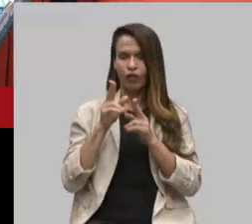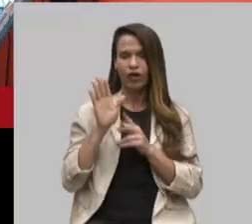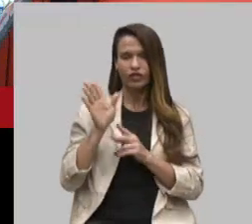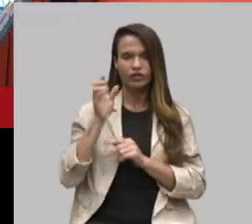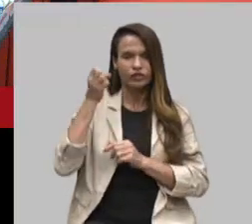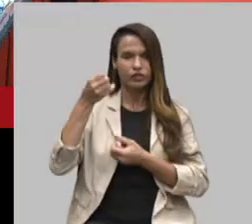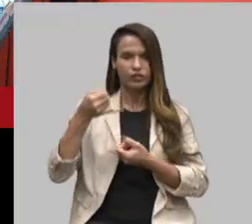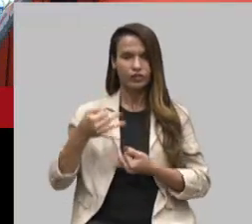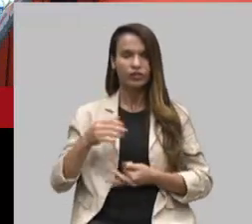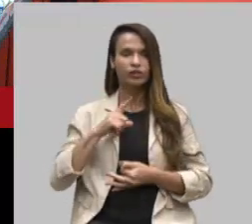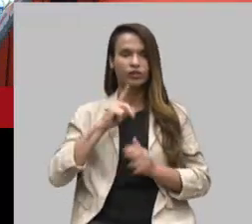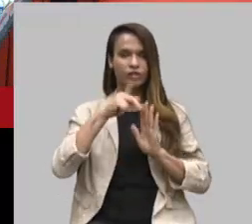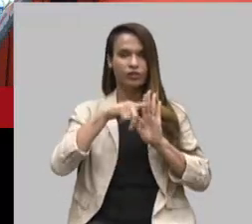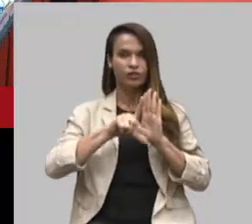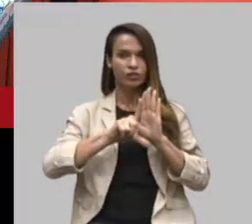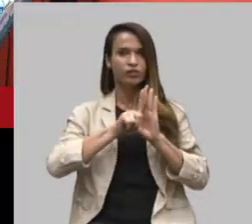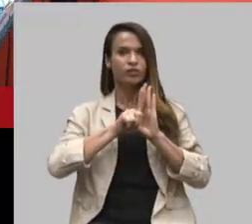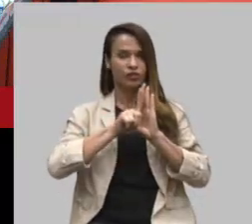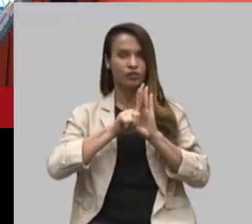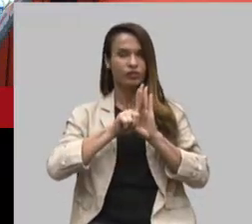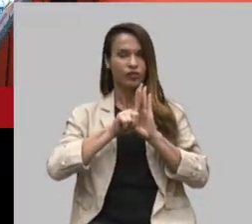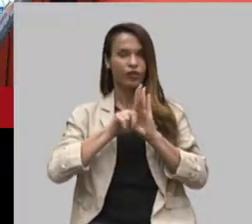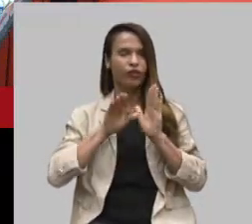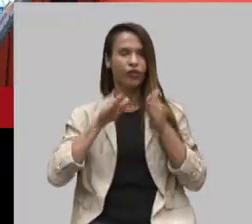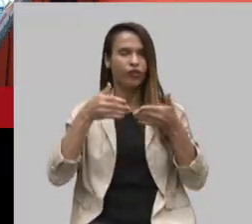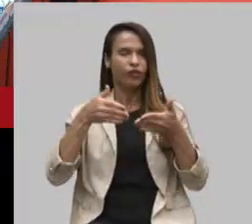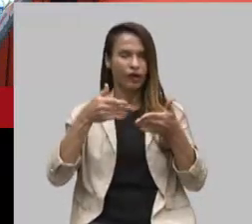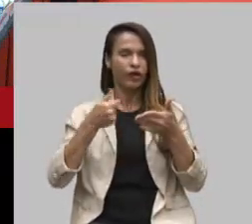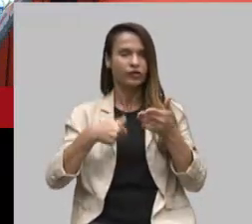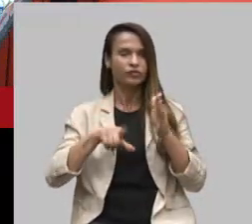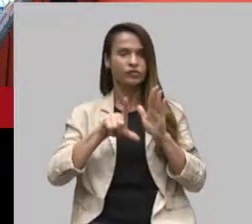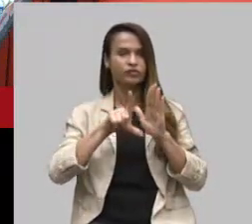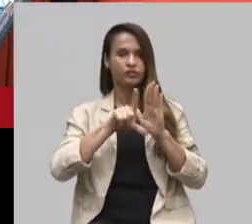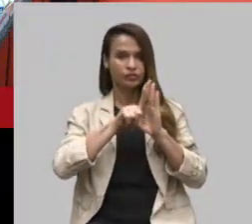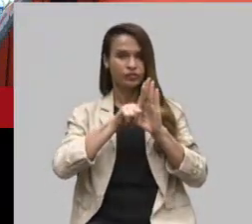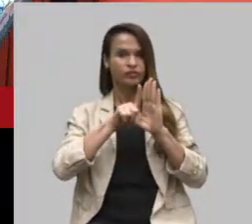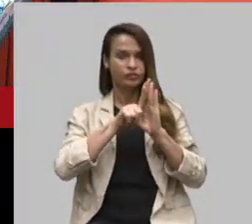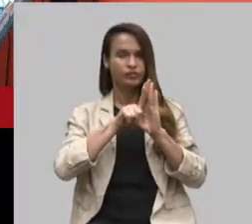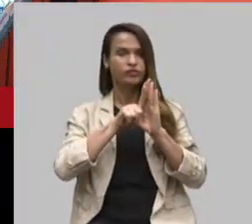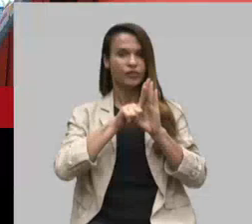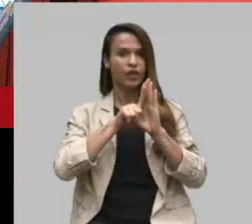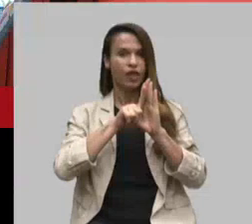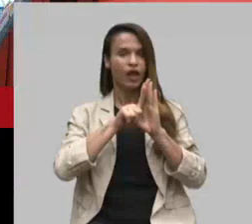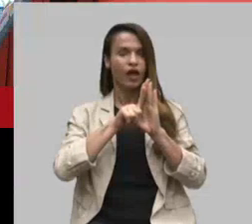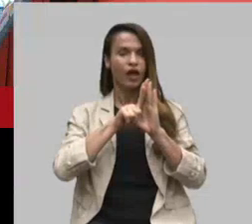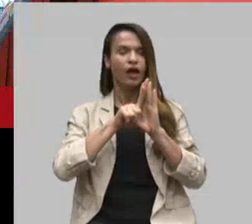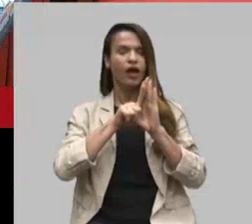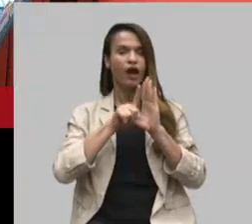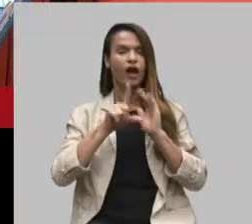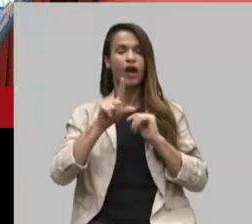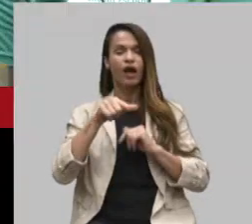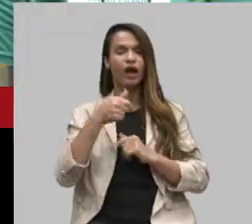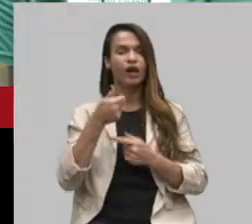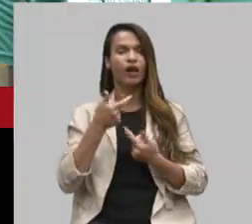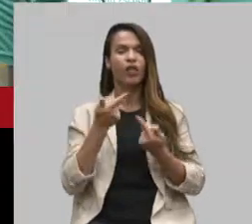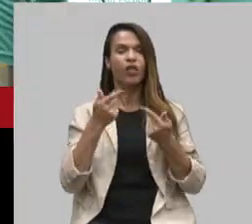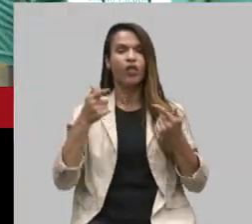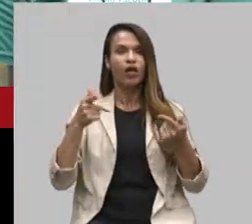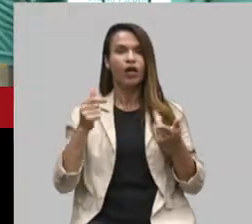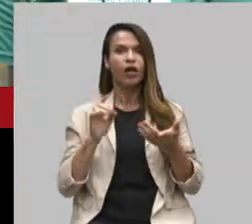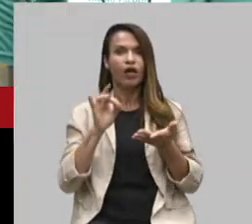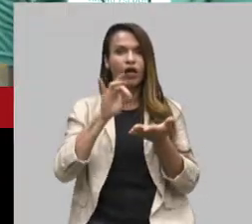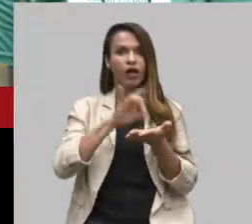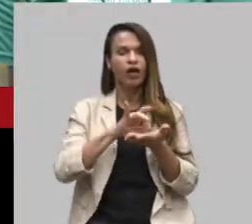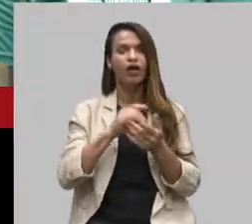existe um projeto de lei para isso já existe uma lei para isso e essa lei é totalmente eleti por qu porque a mesma não contempla cidades eu venho de uma